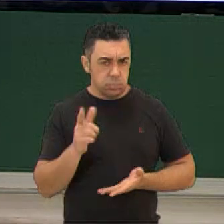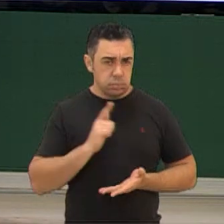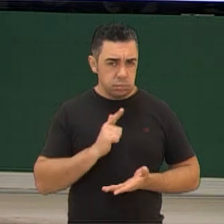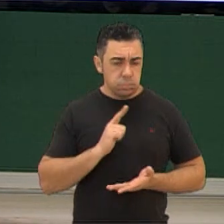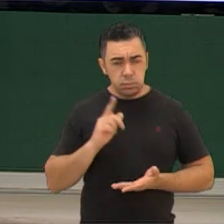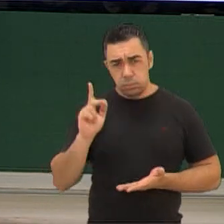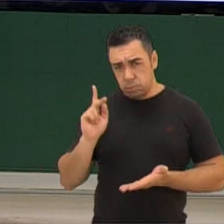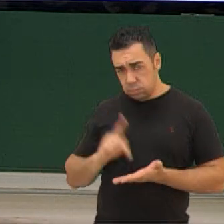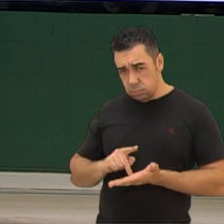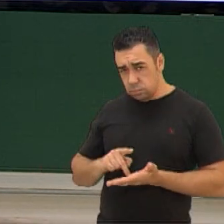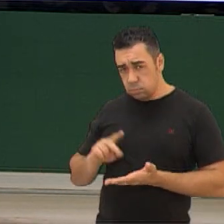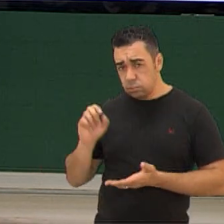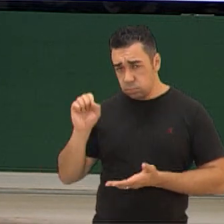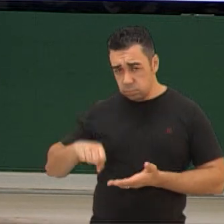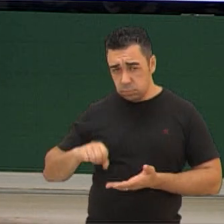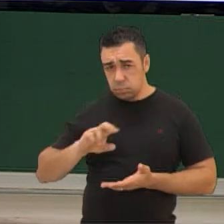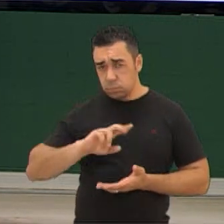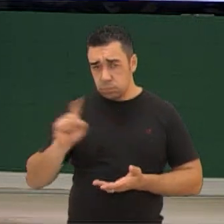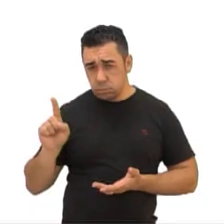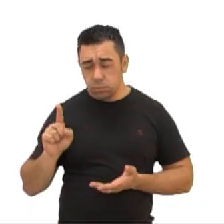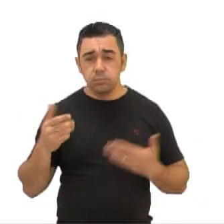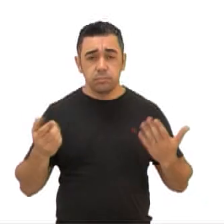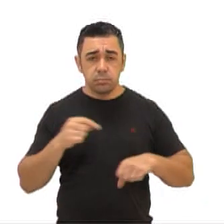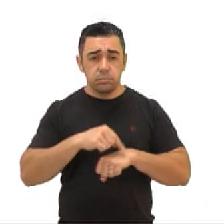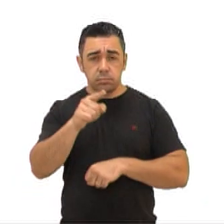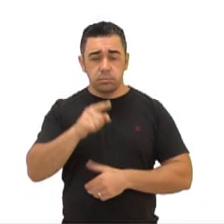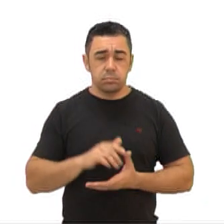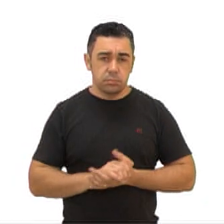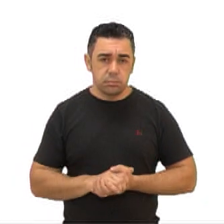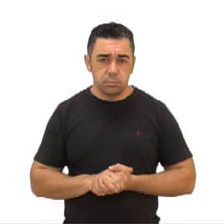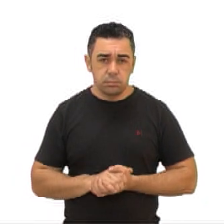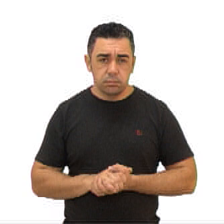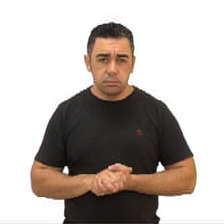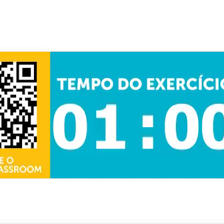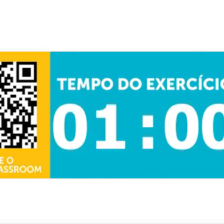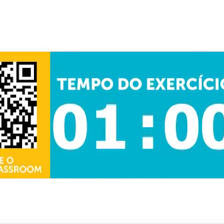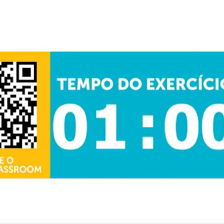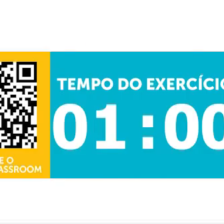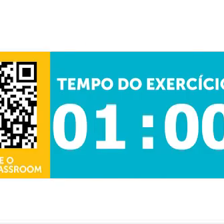quiz eu acertei ou não. Tempo para vocês.